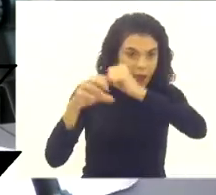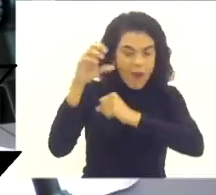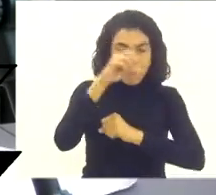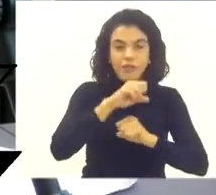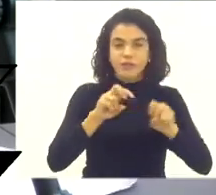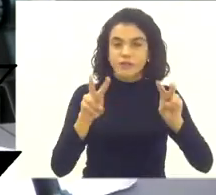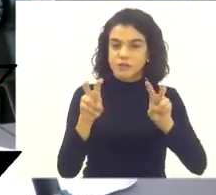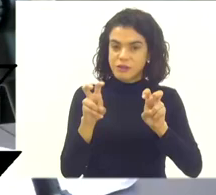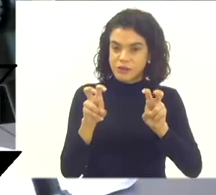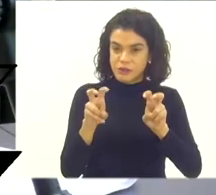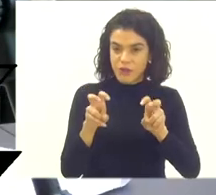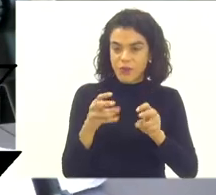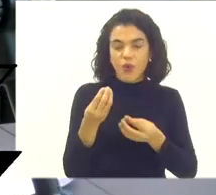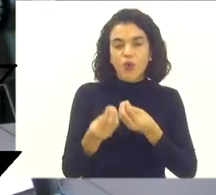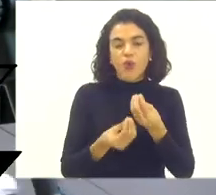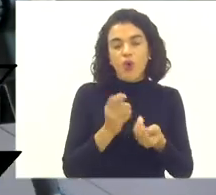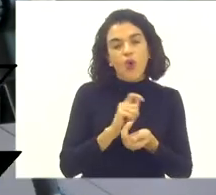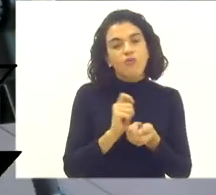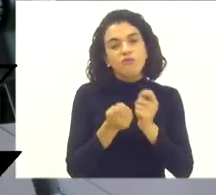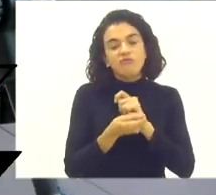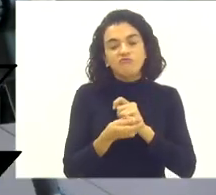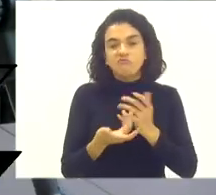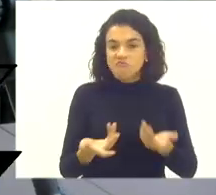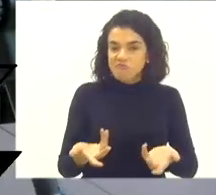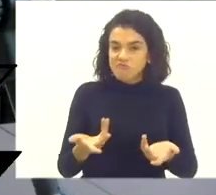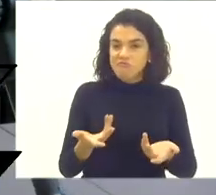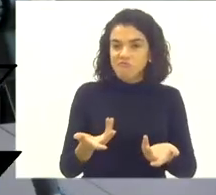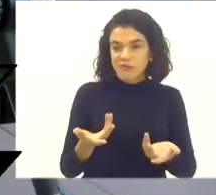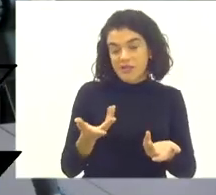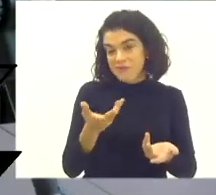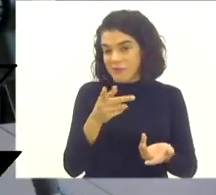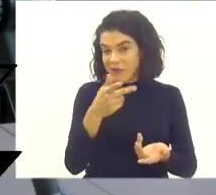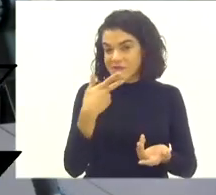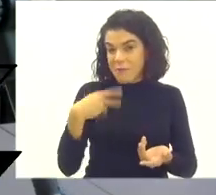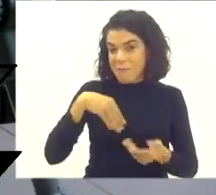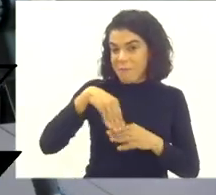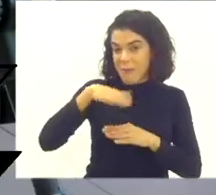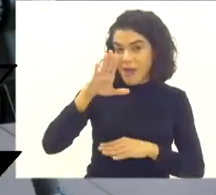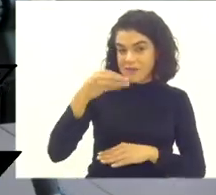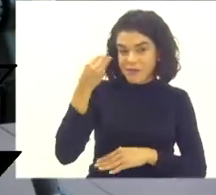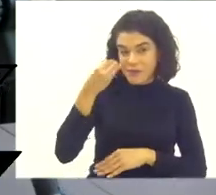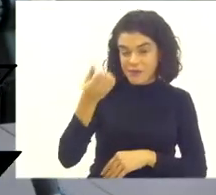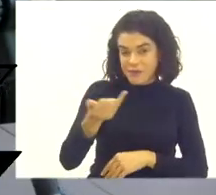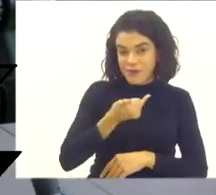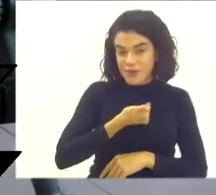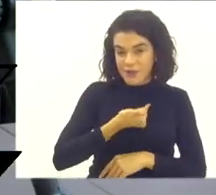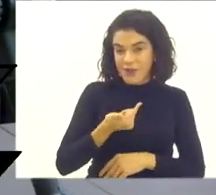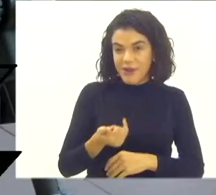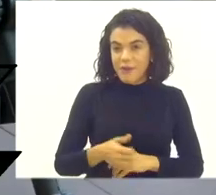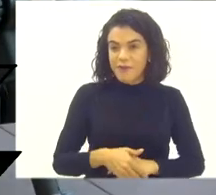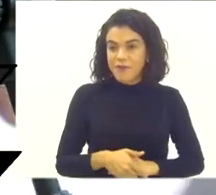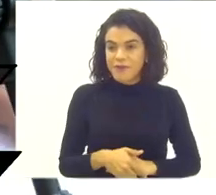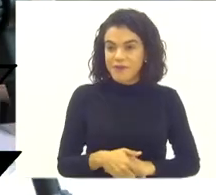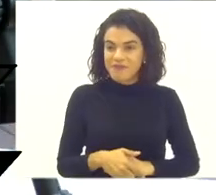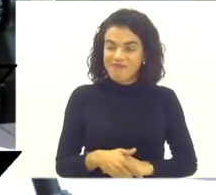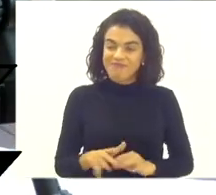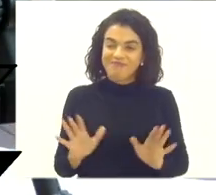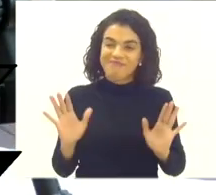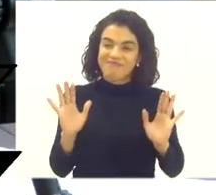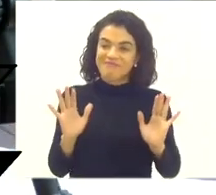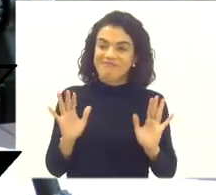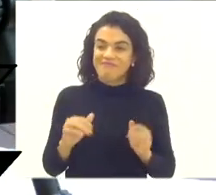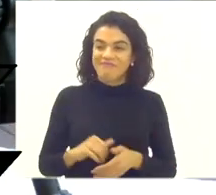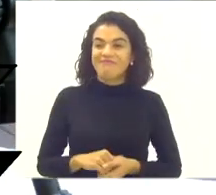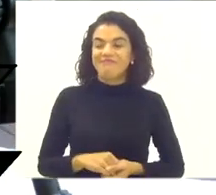informação como é que a gente faria essa essa adequação já que você tem mais experiência só pedir mais perguntas